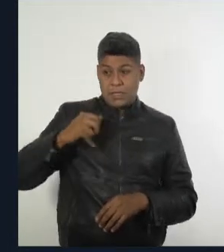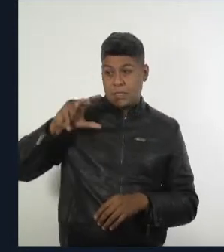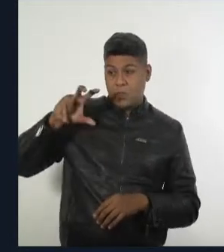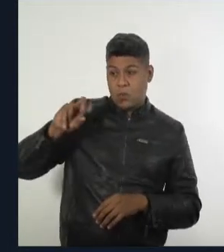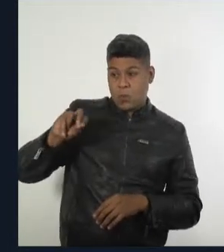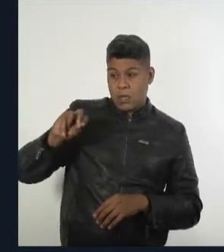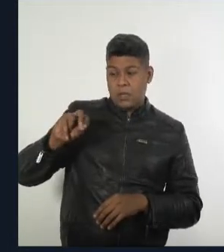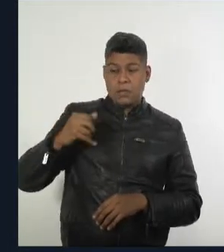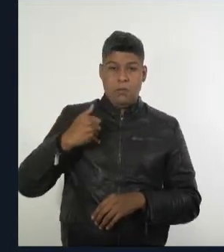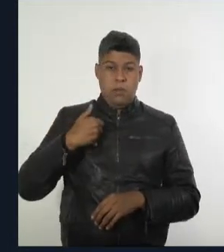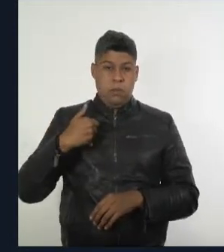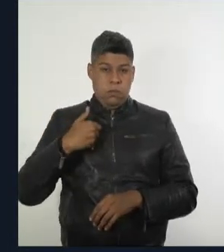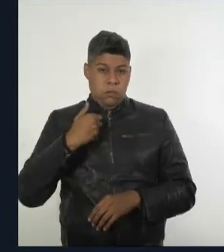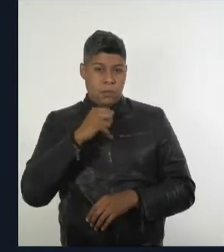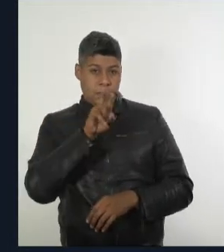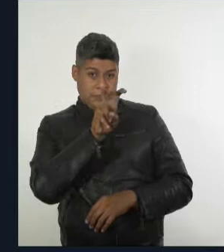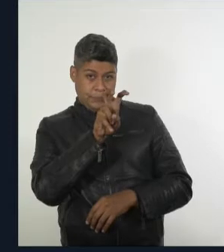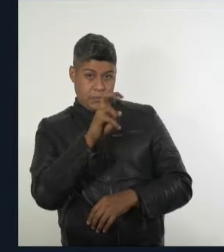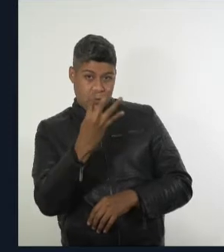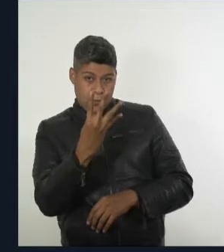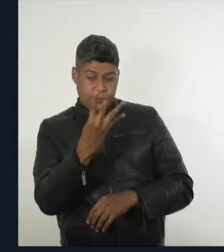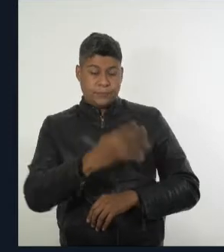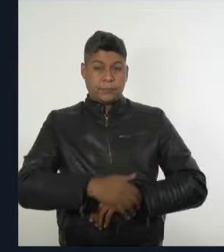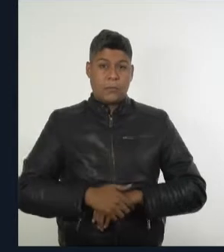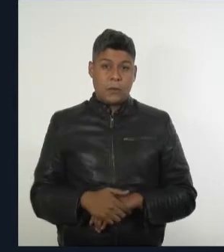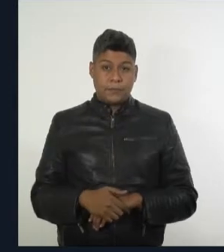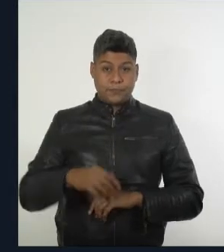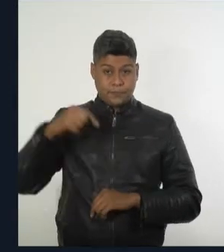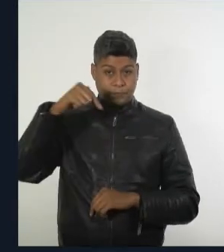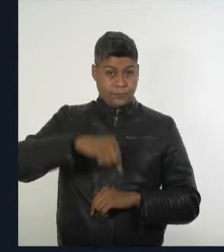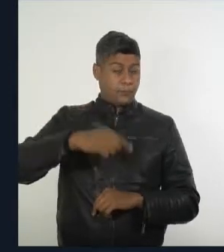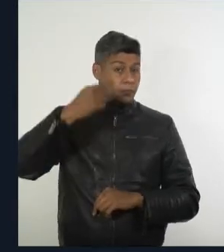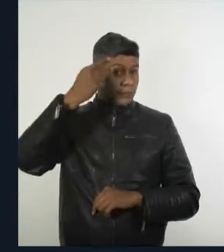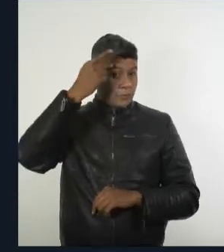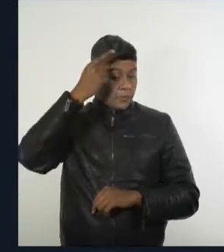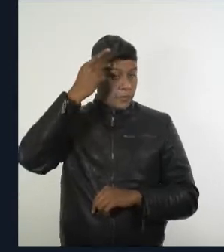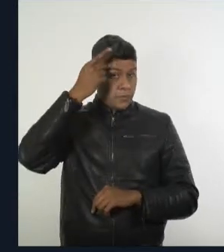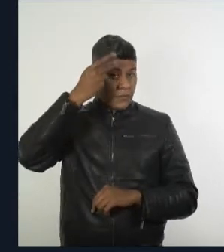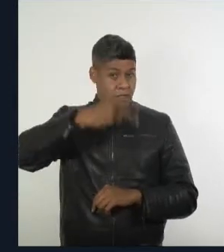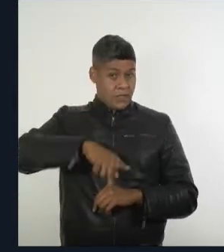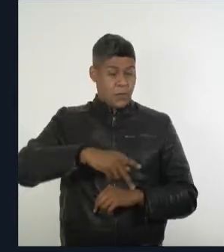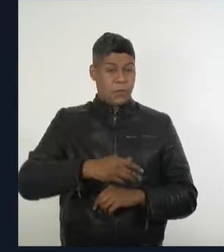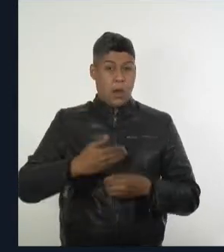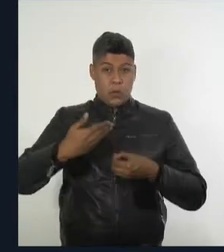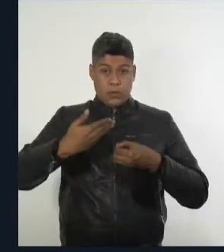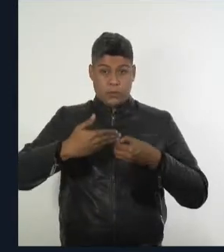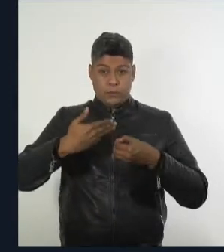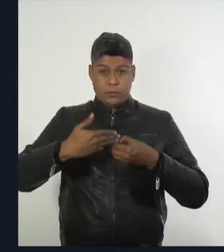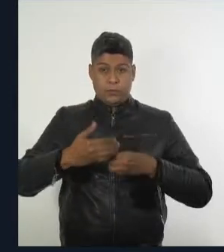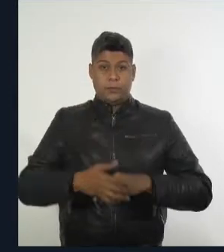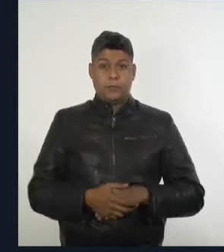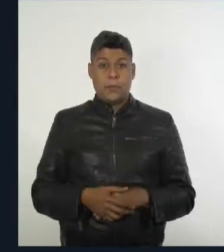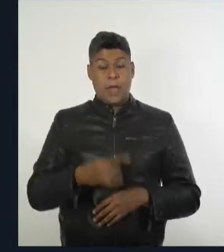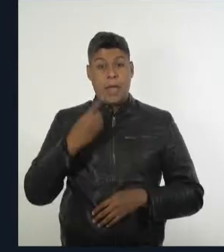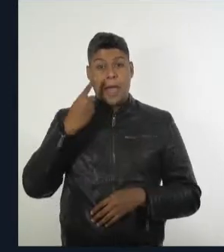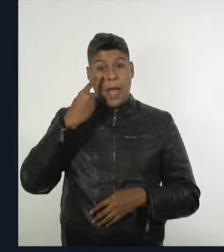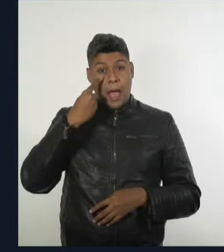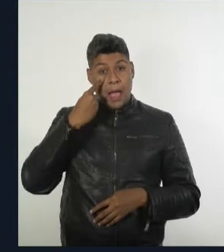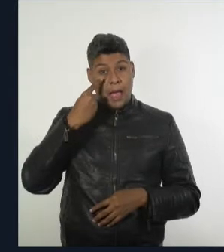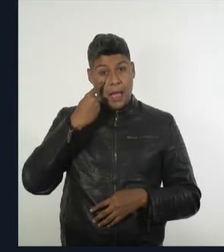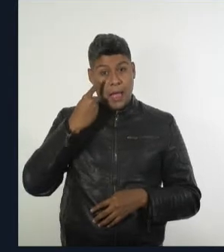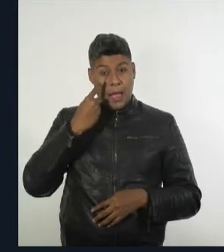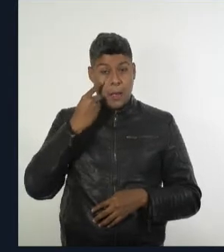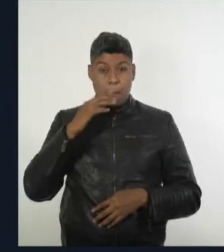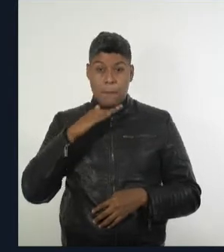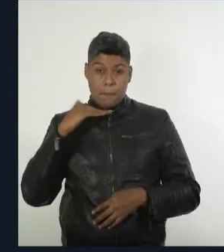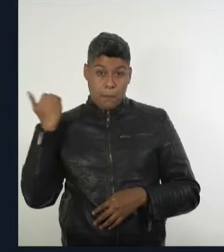e 54 anos, aqui no município de São Paulo. A análise dos óbitos, nós não